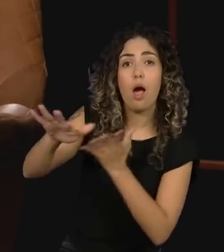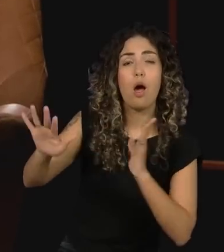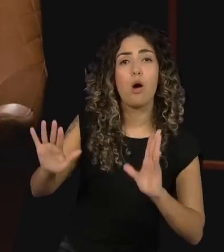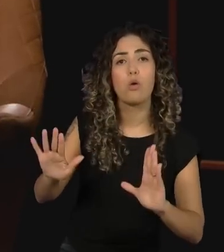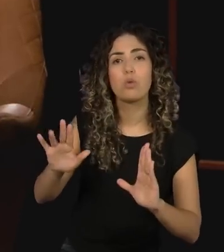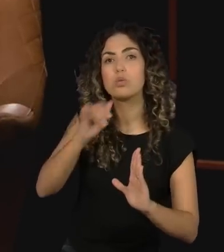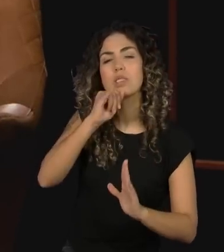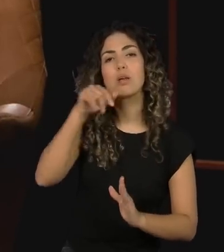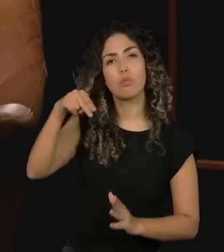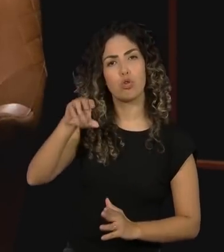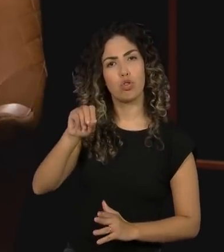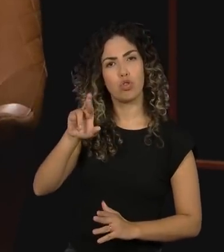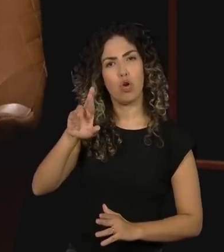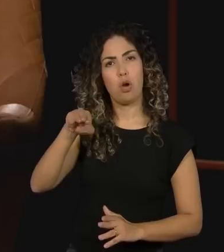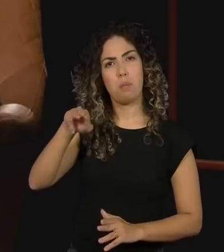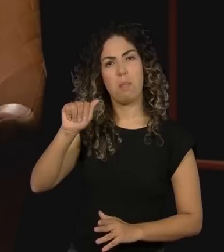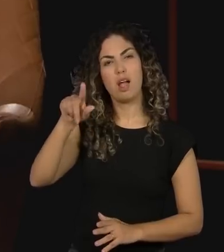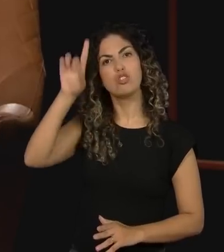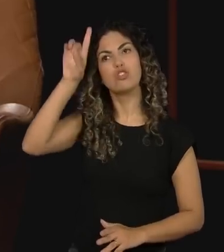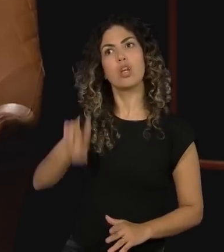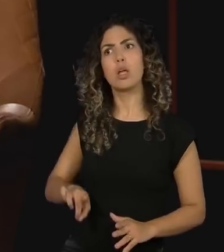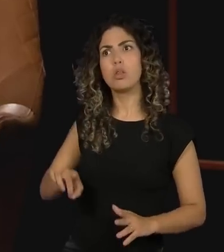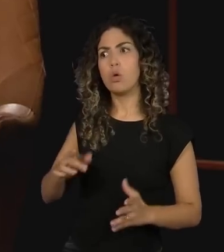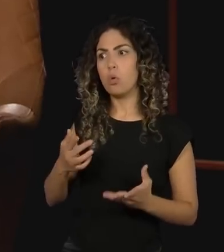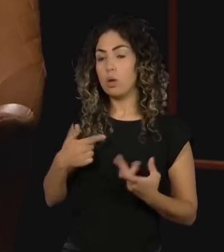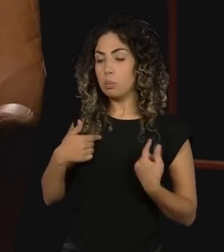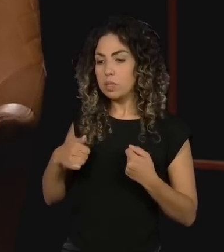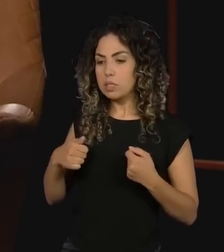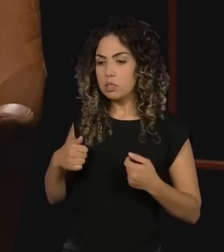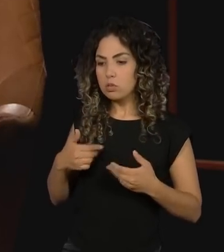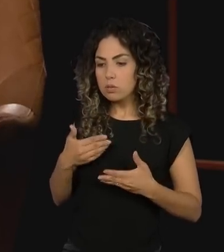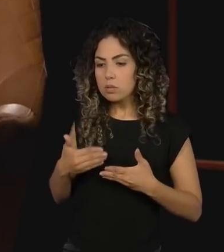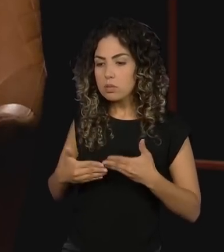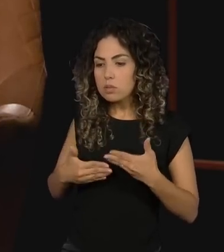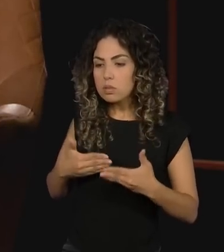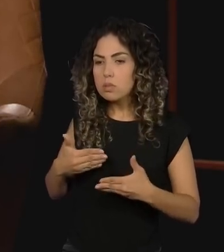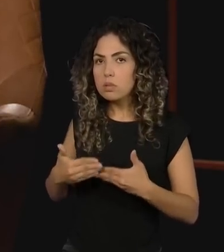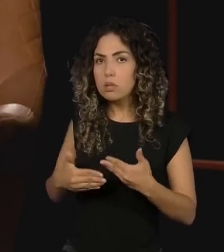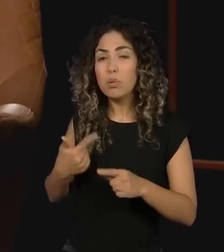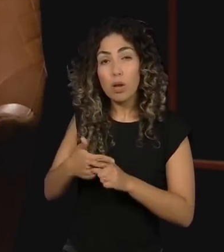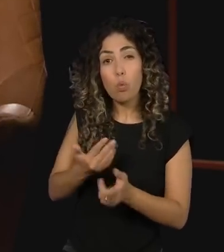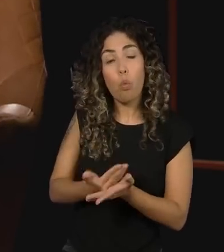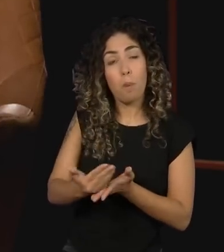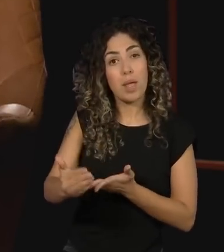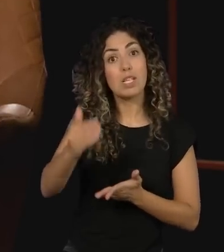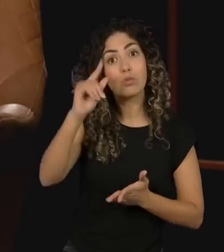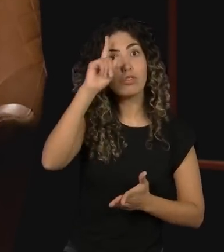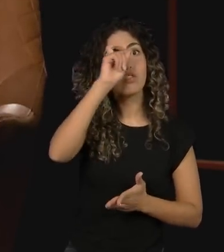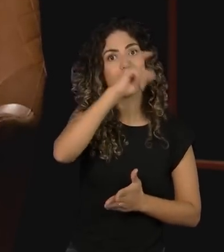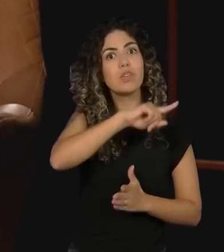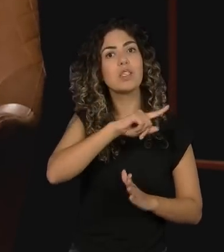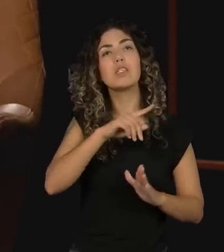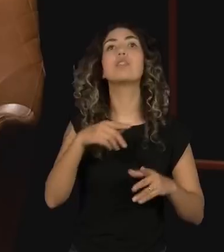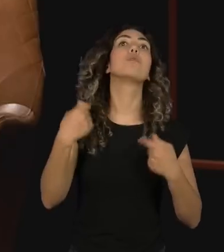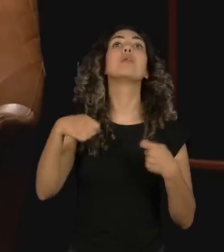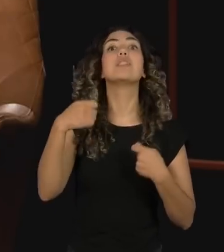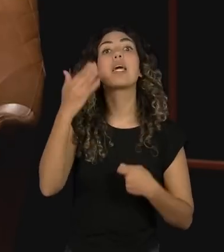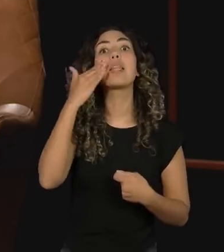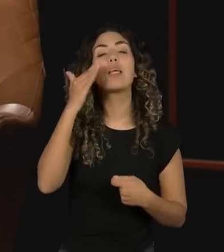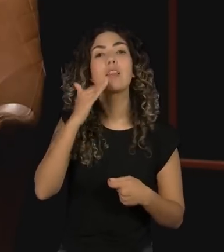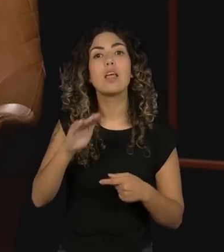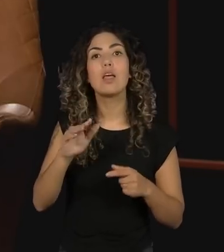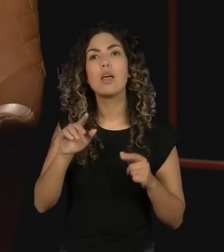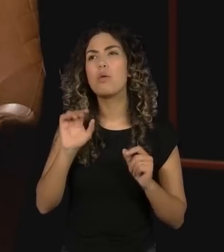construindo mesmo. Porque é meio caótico no início. E a pessoa tem que ver o que sai de ruim